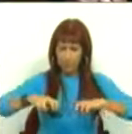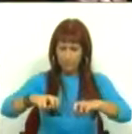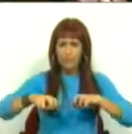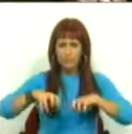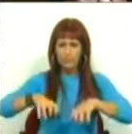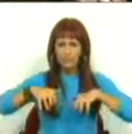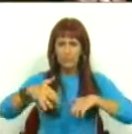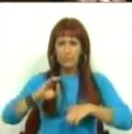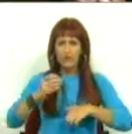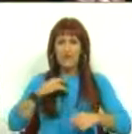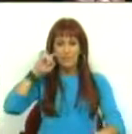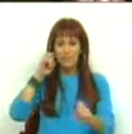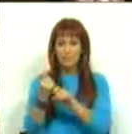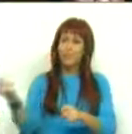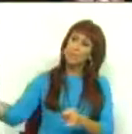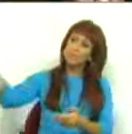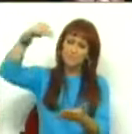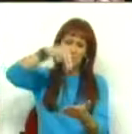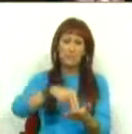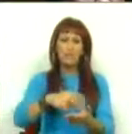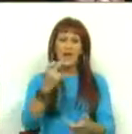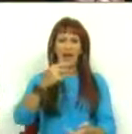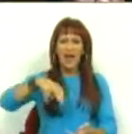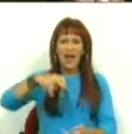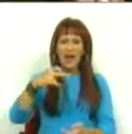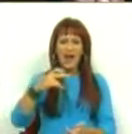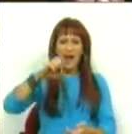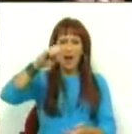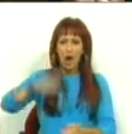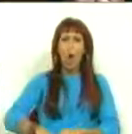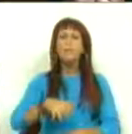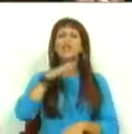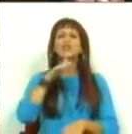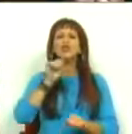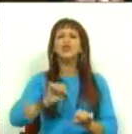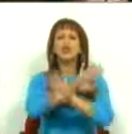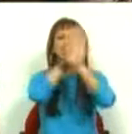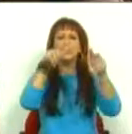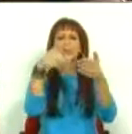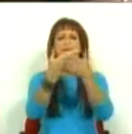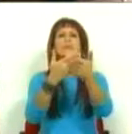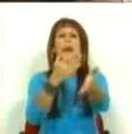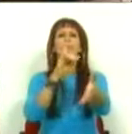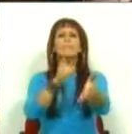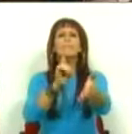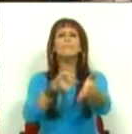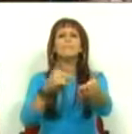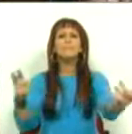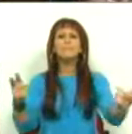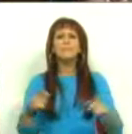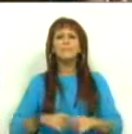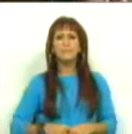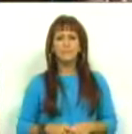do PSD requeriu a vinda a este Parlamento da ANACOM para prestar alguns esclarecimentos sobre